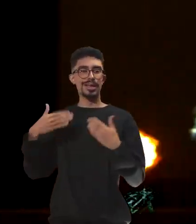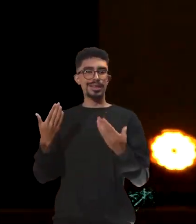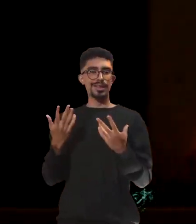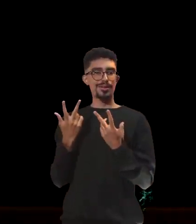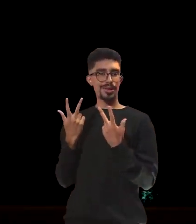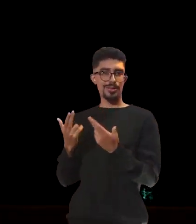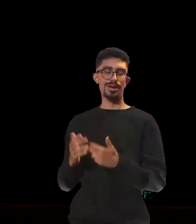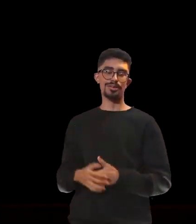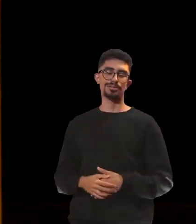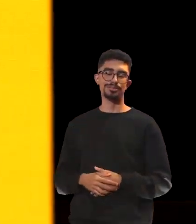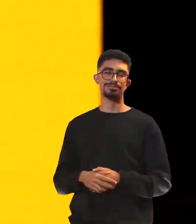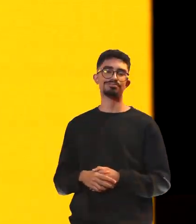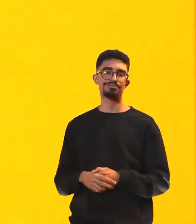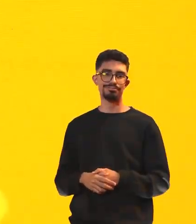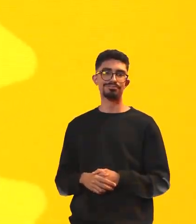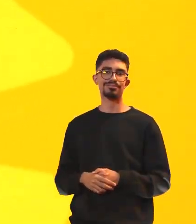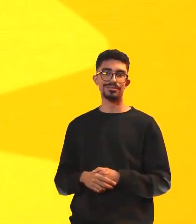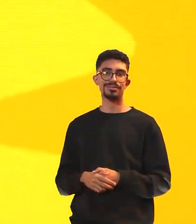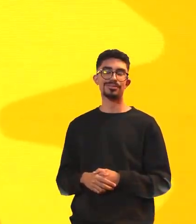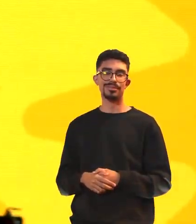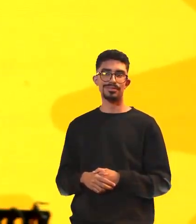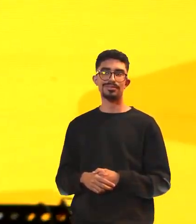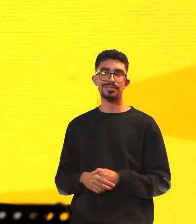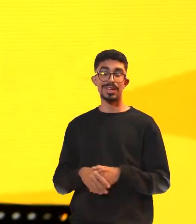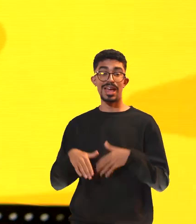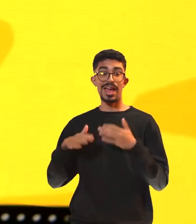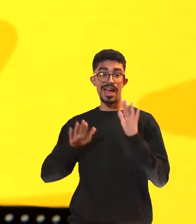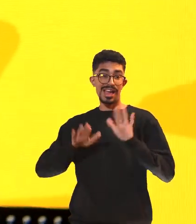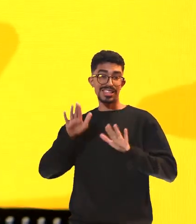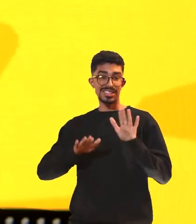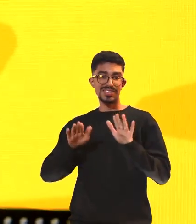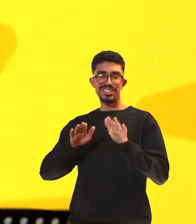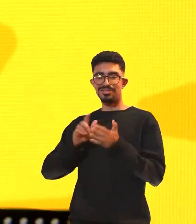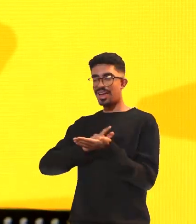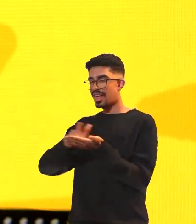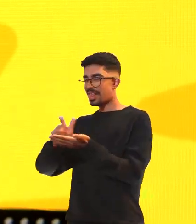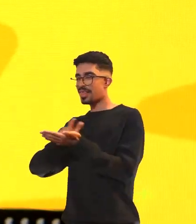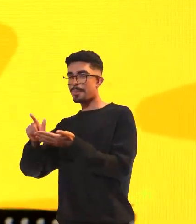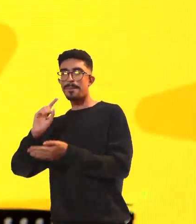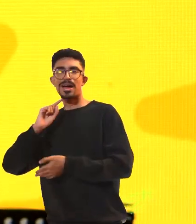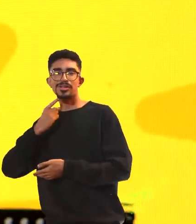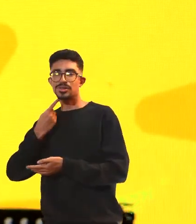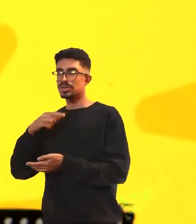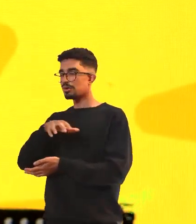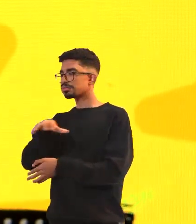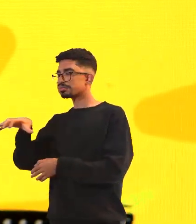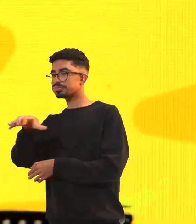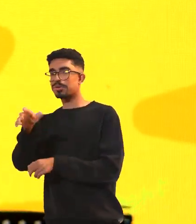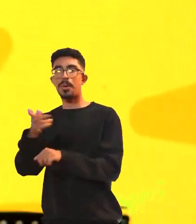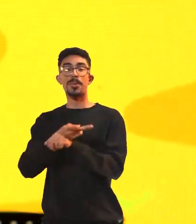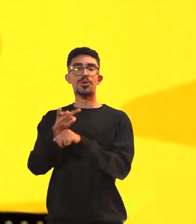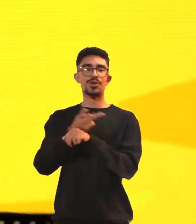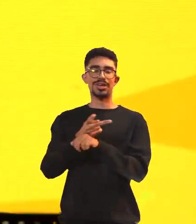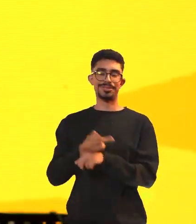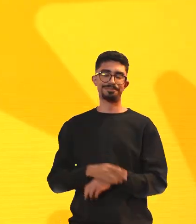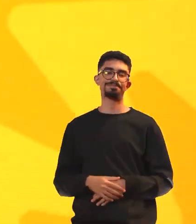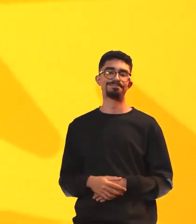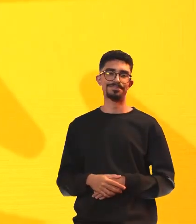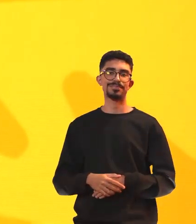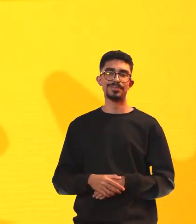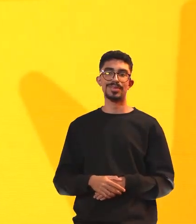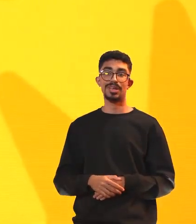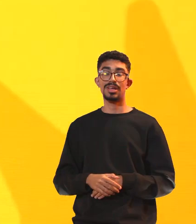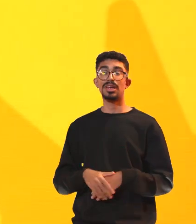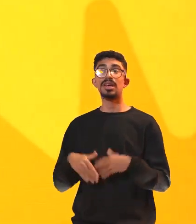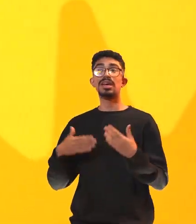época, numa era, onde ninguém quer ser confrontado. Você vai confrontar uma ideia, você não tem lugar de fala. Você vai conversar,